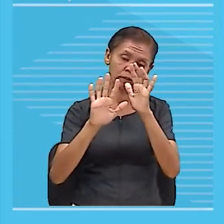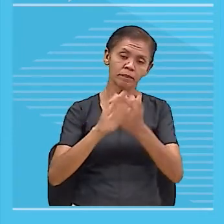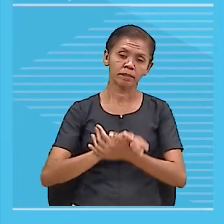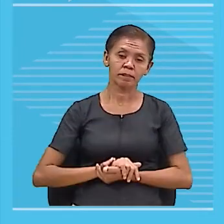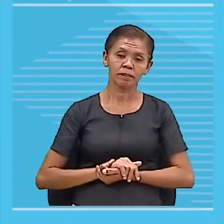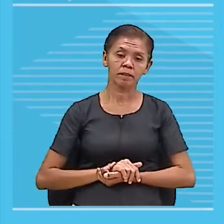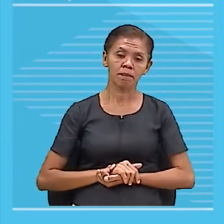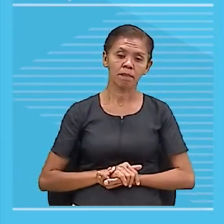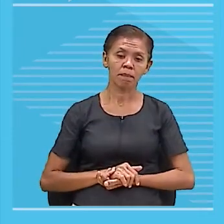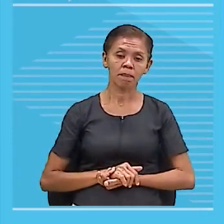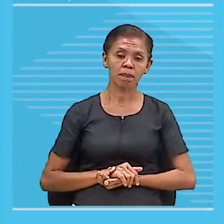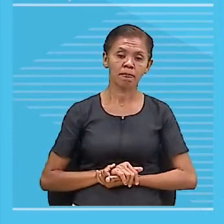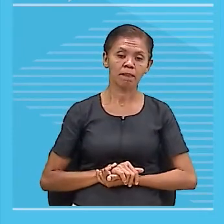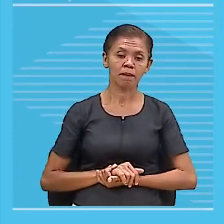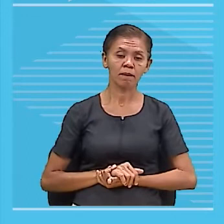Tudo bem até aqui?